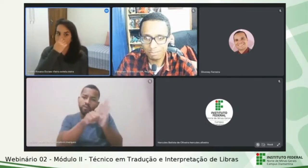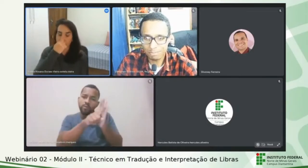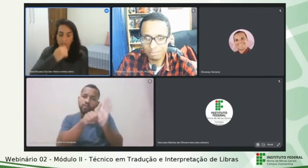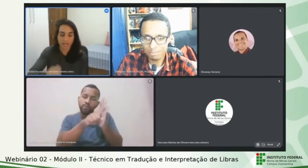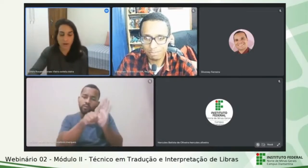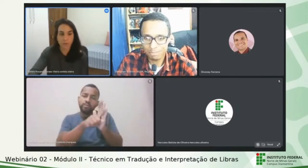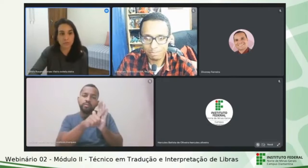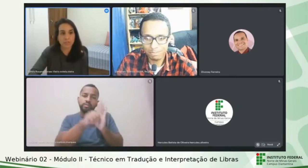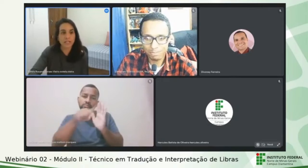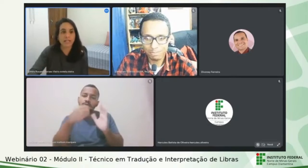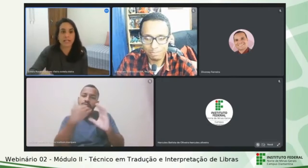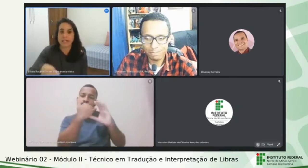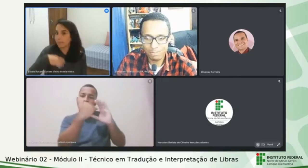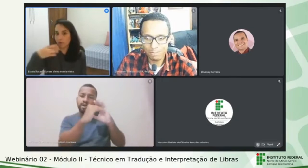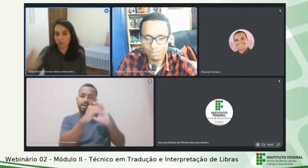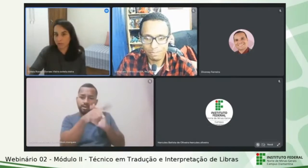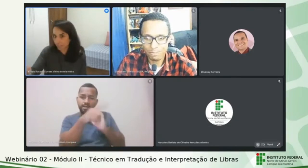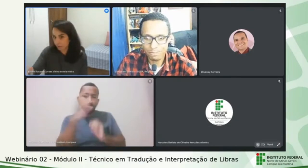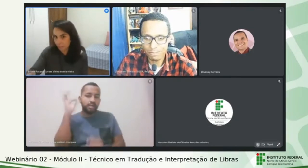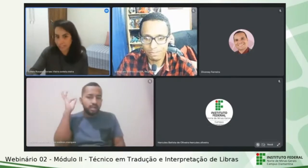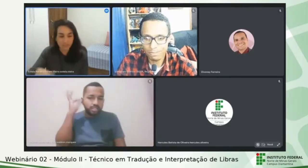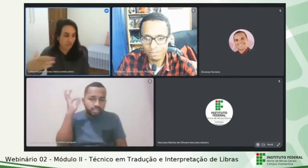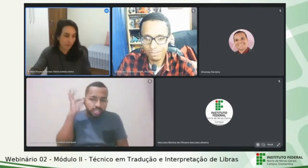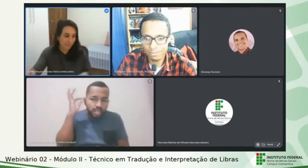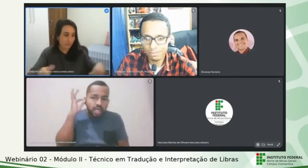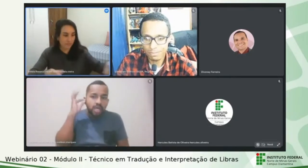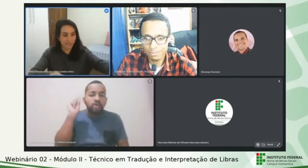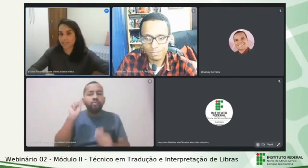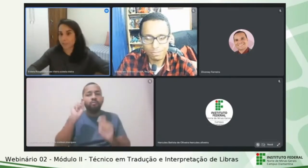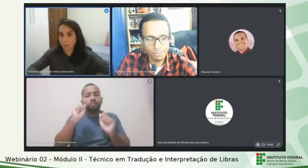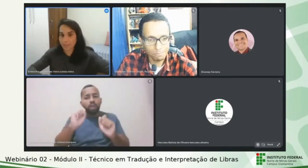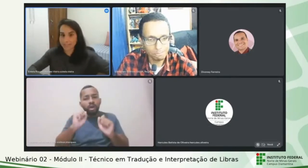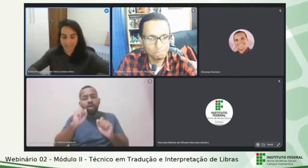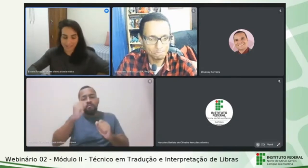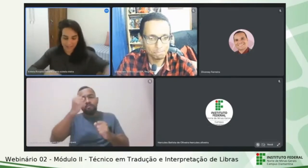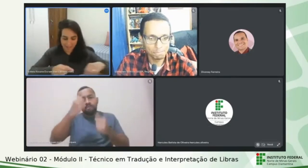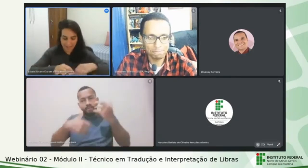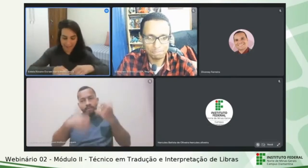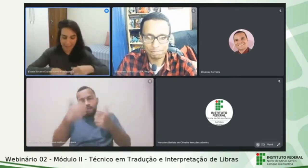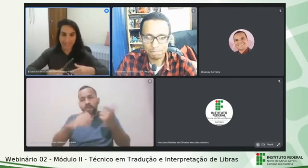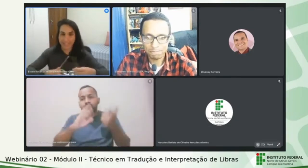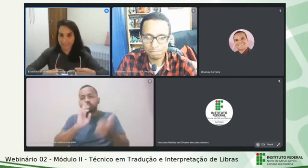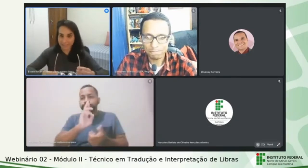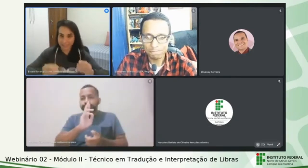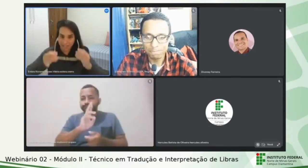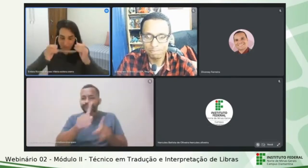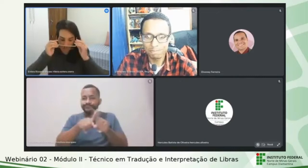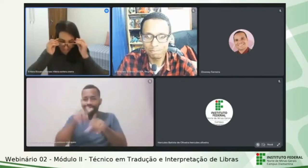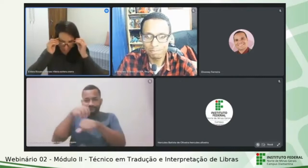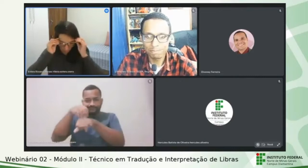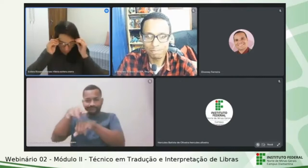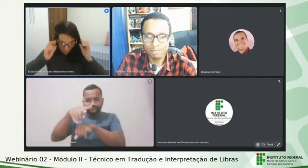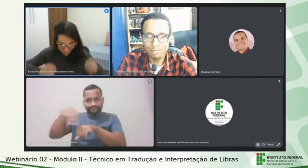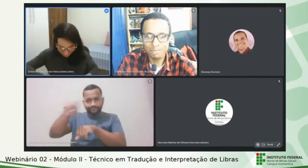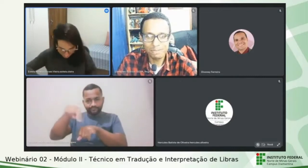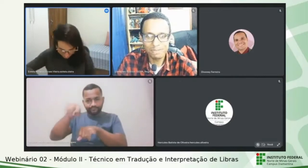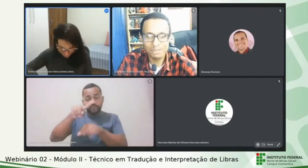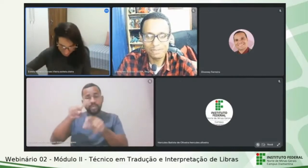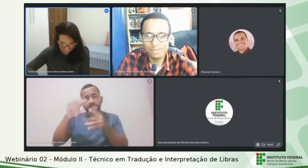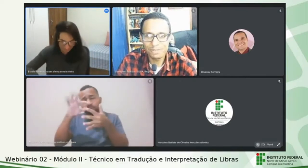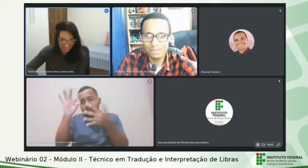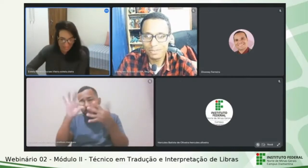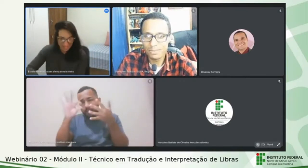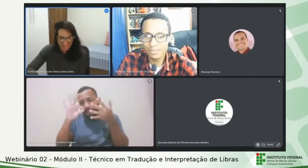para o professor Reginaldo, ele pode nos responder, a gente passa para vocês depois, tá? Mas aí, selecionei algumas